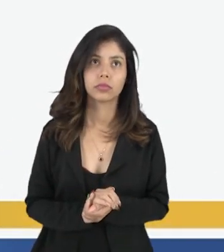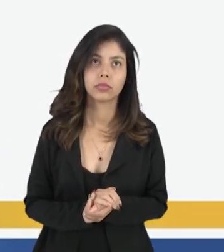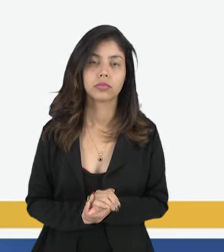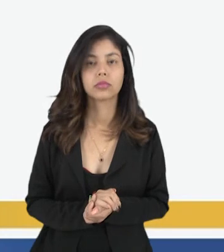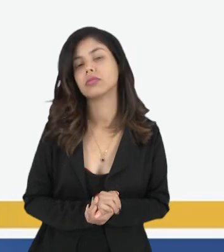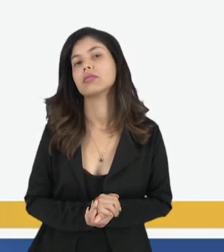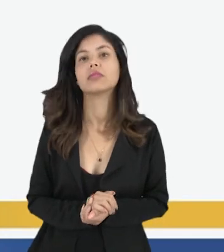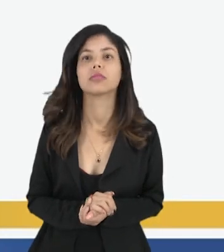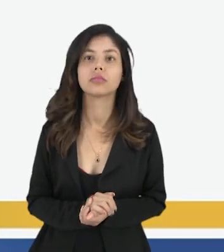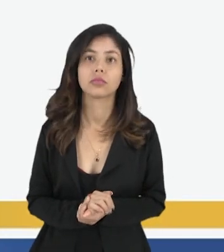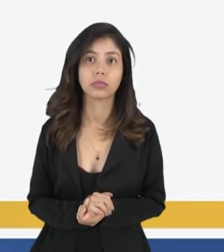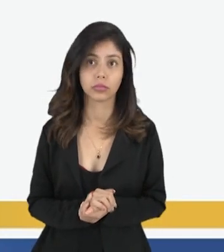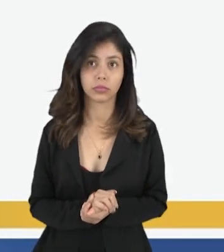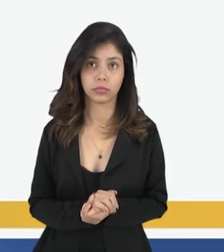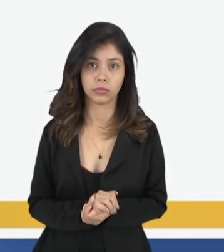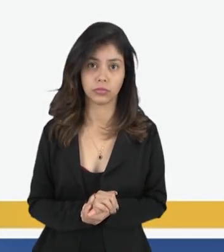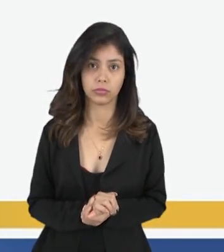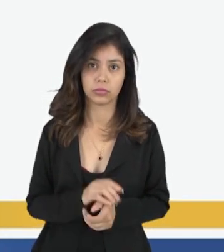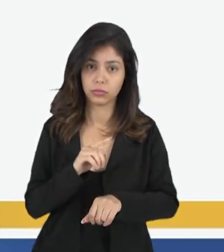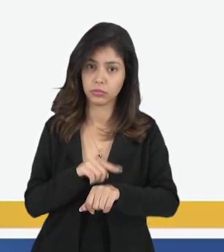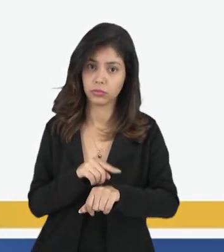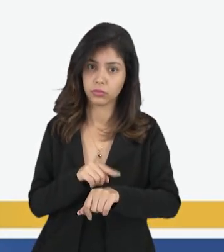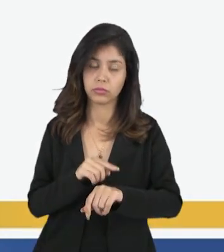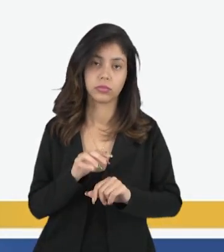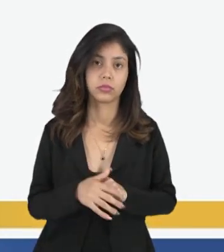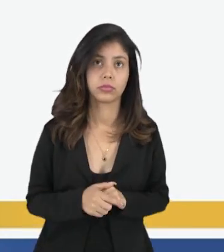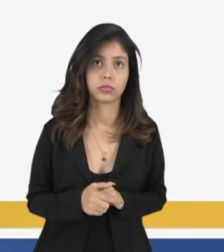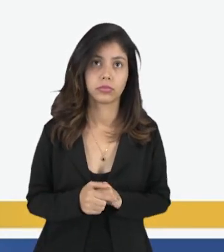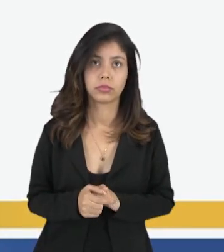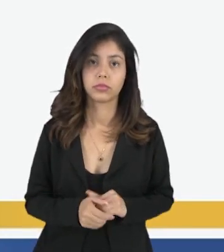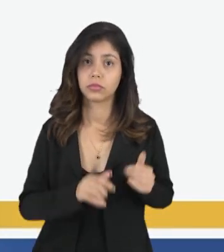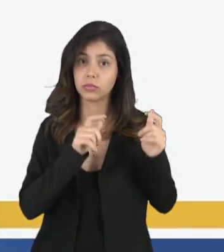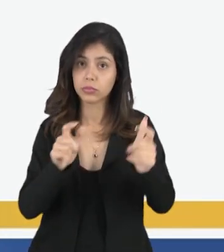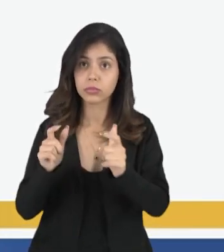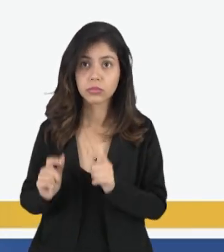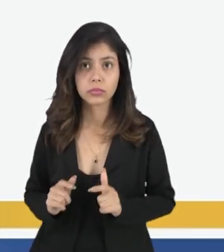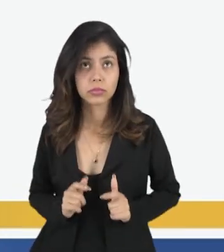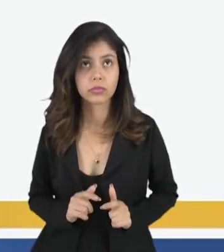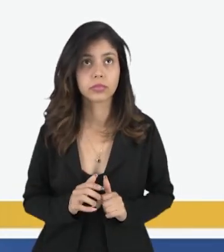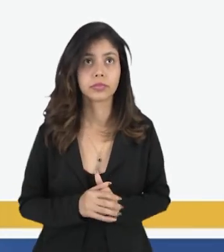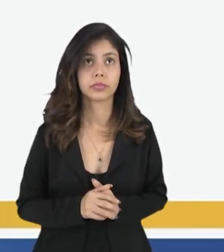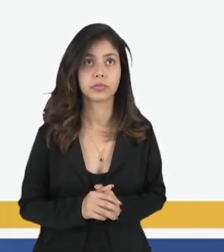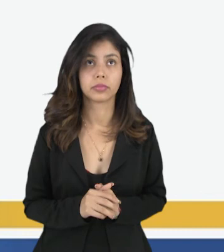aí, entre o tempo e o espaço.